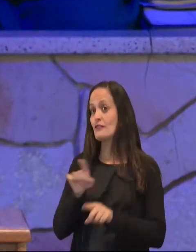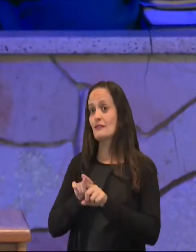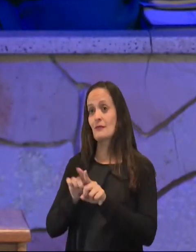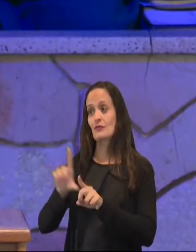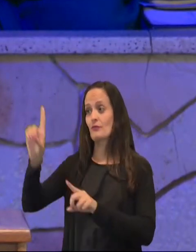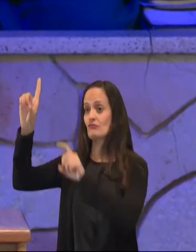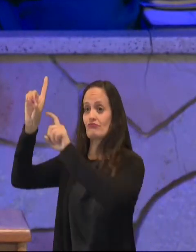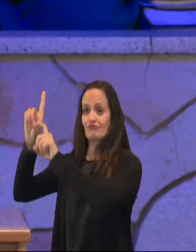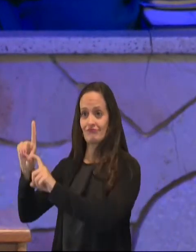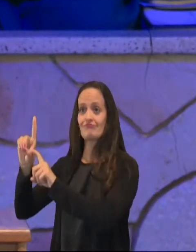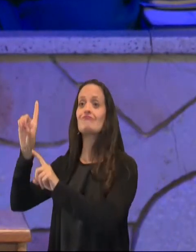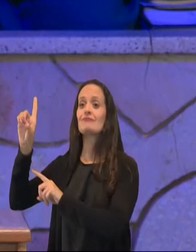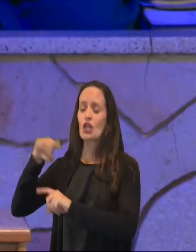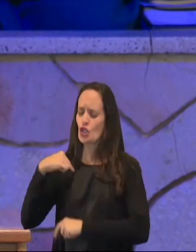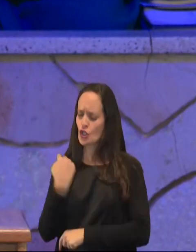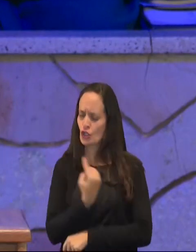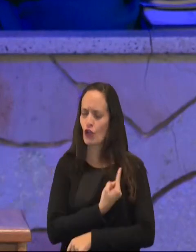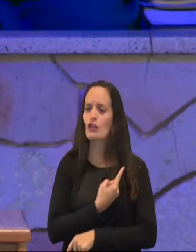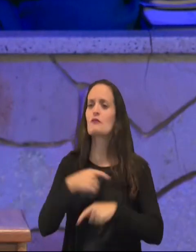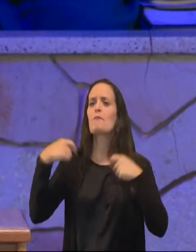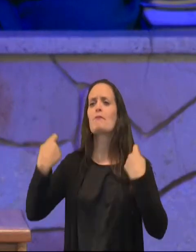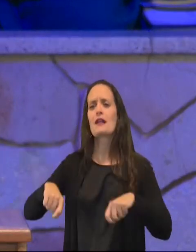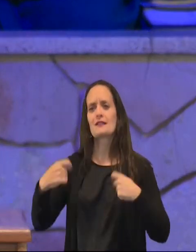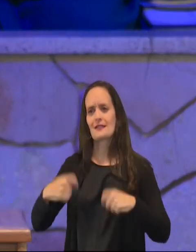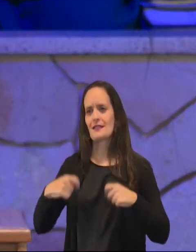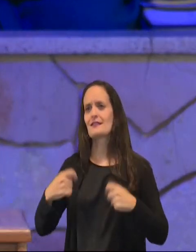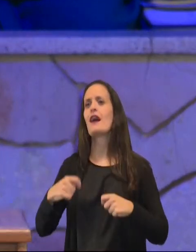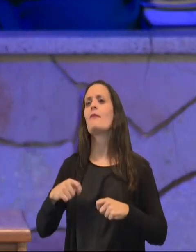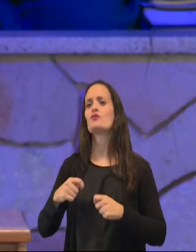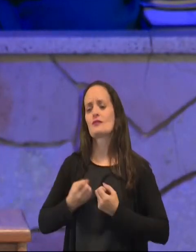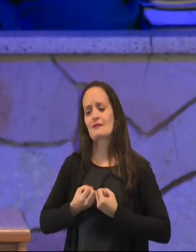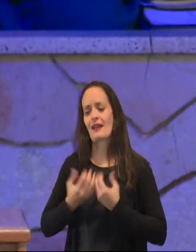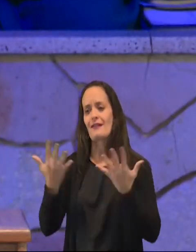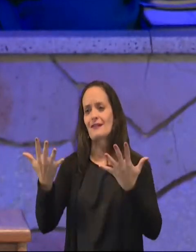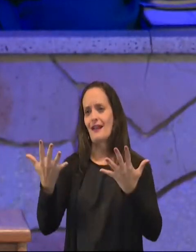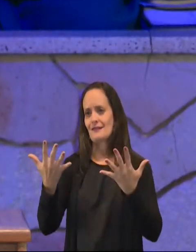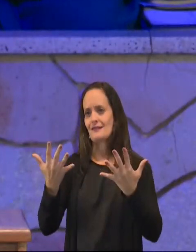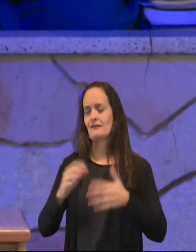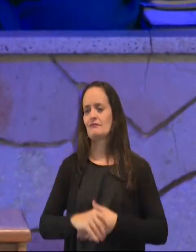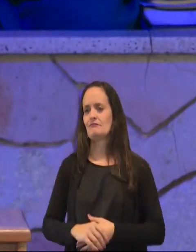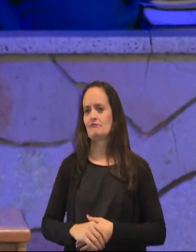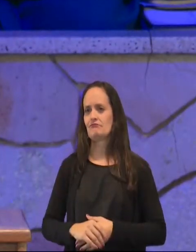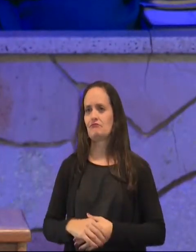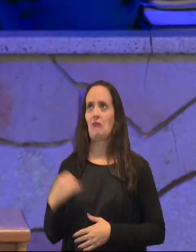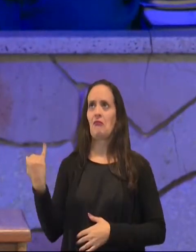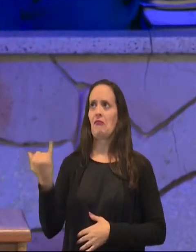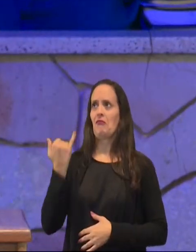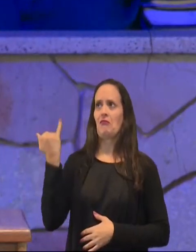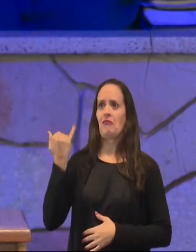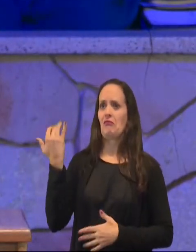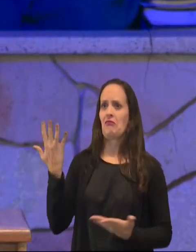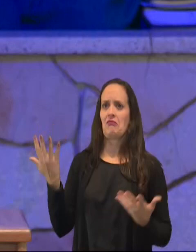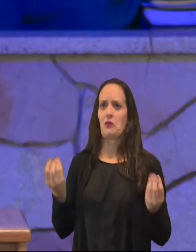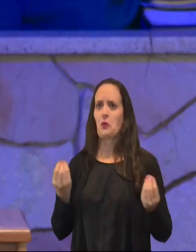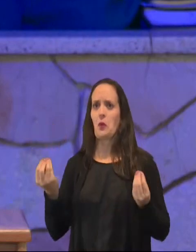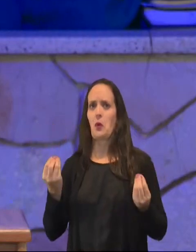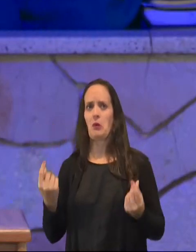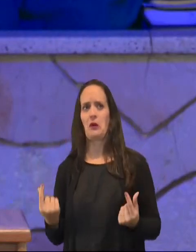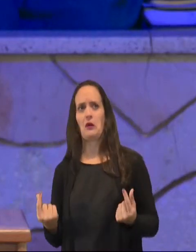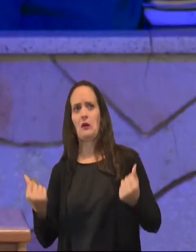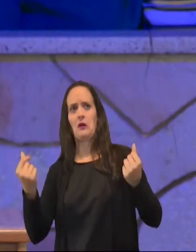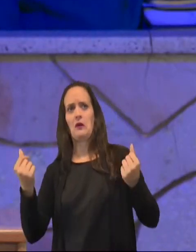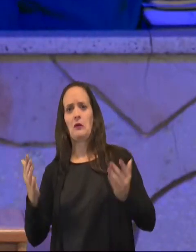do Senhor Jesus todos precisamos da graça. Não importa se é o rico ou se é